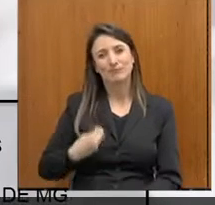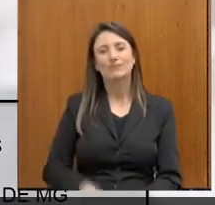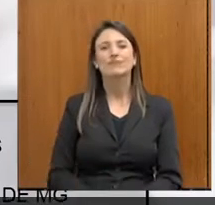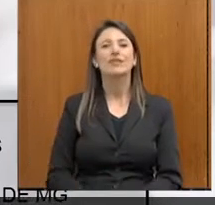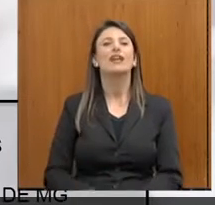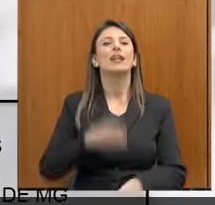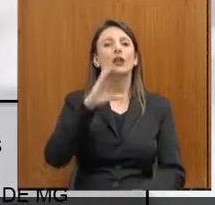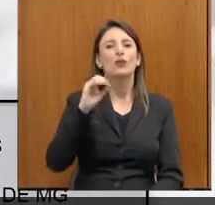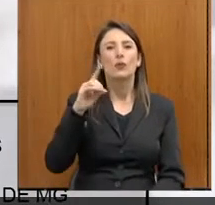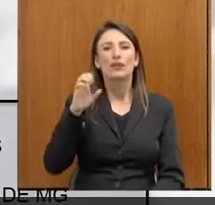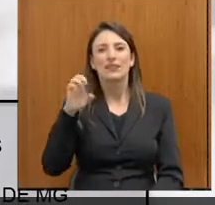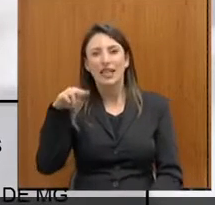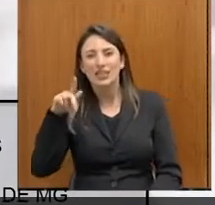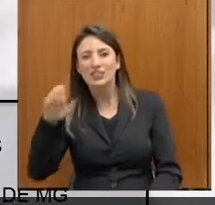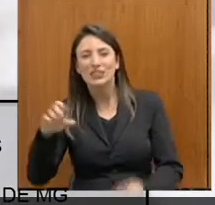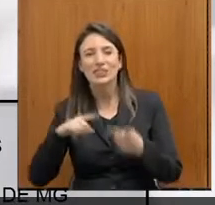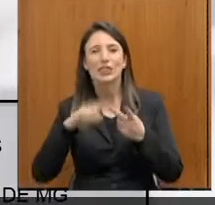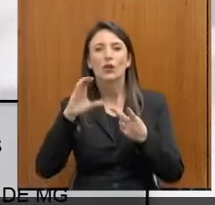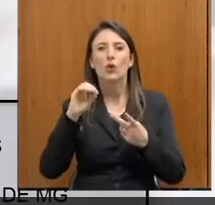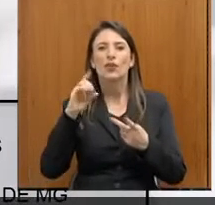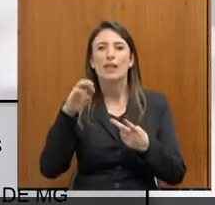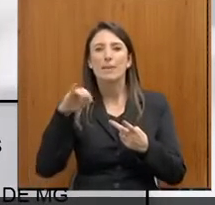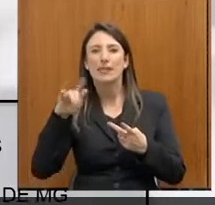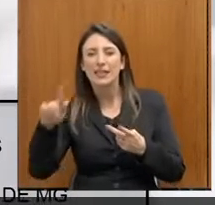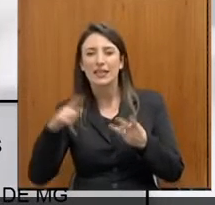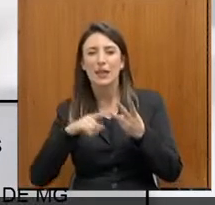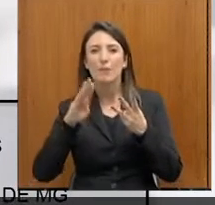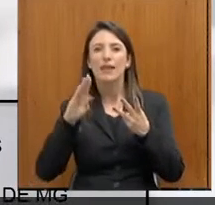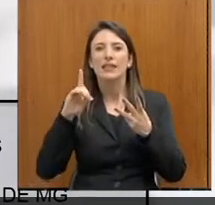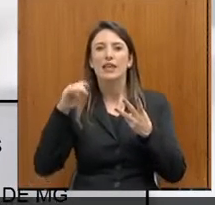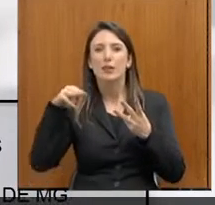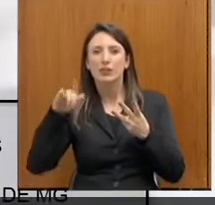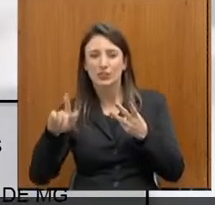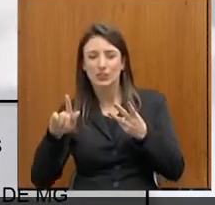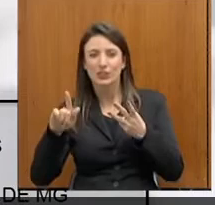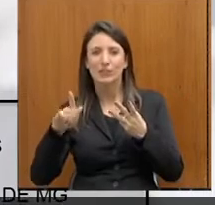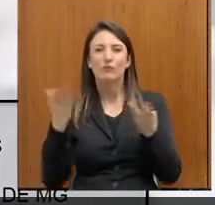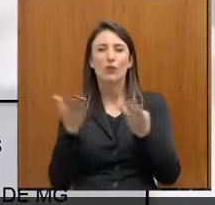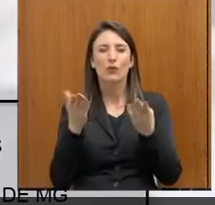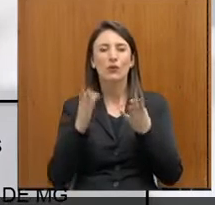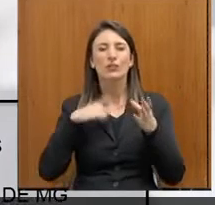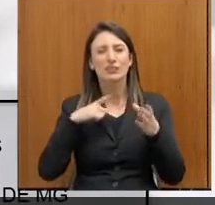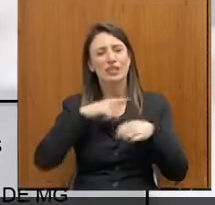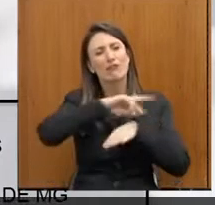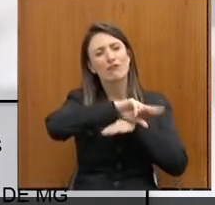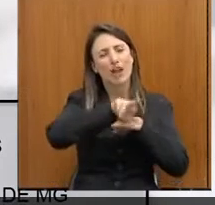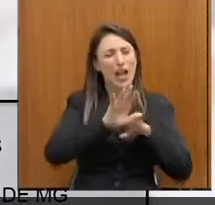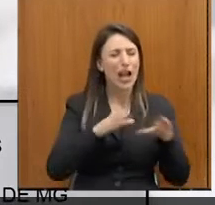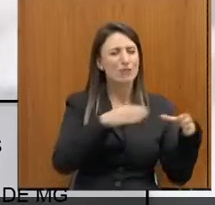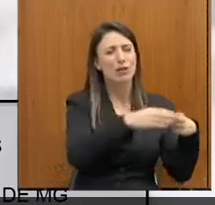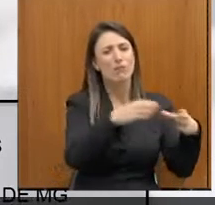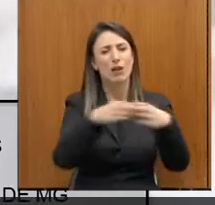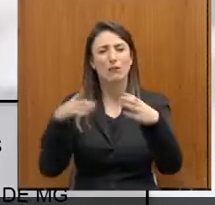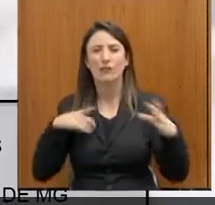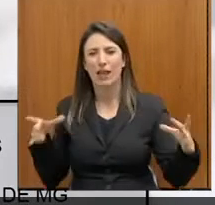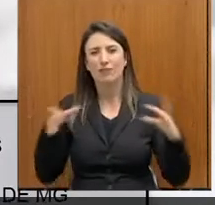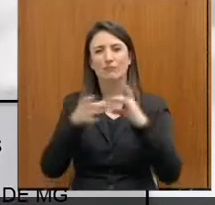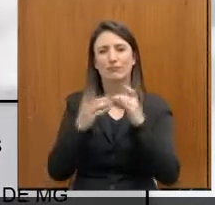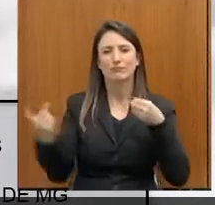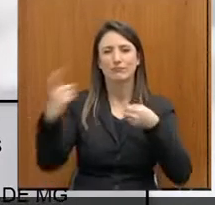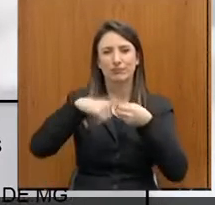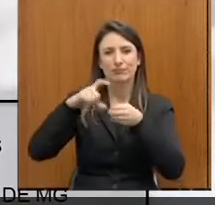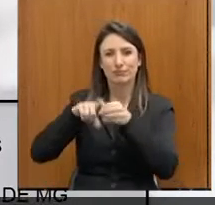podem já codemig o bdmg sempre aumenta econômico hoje e por vários indiretas várias vinculadas